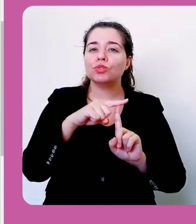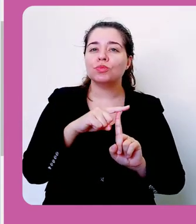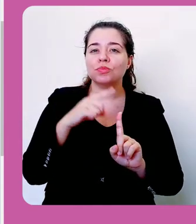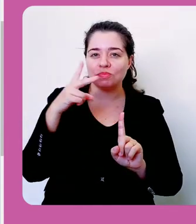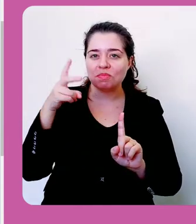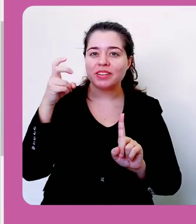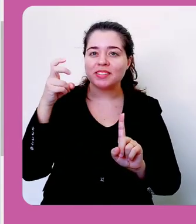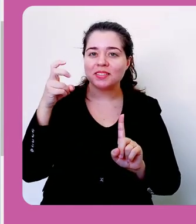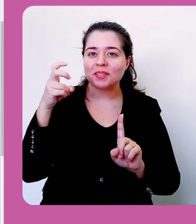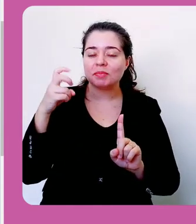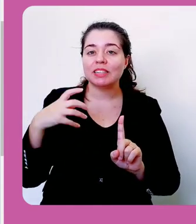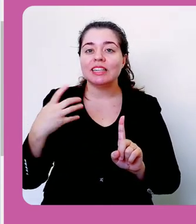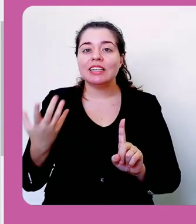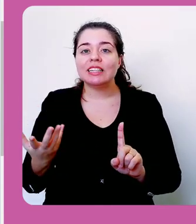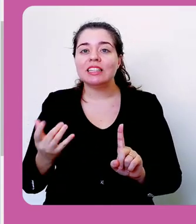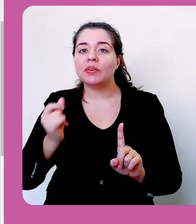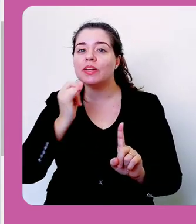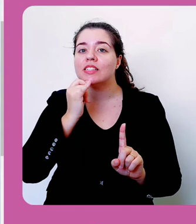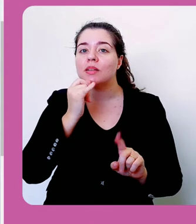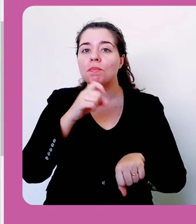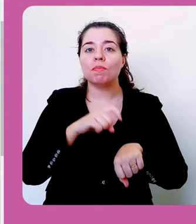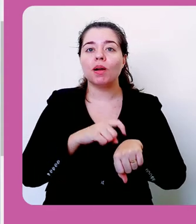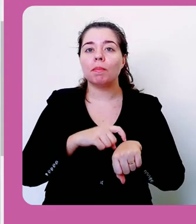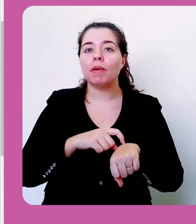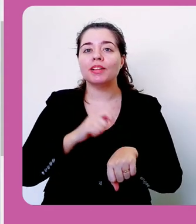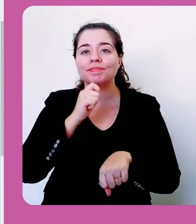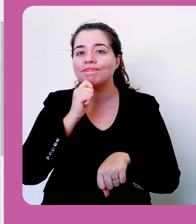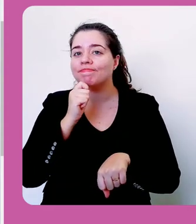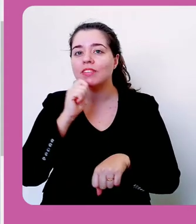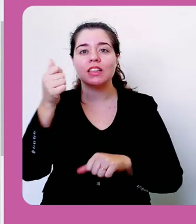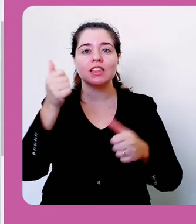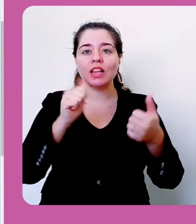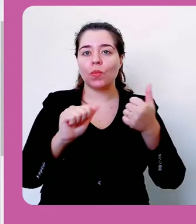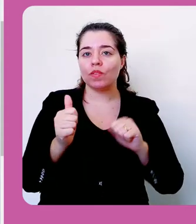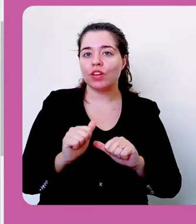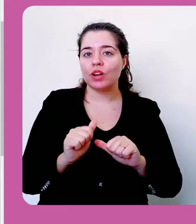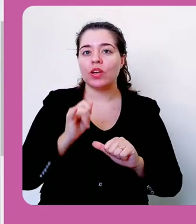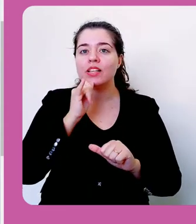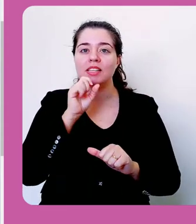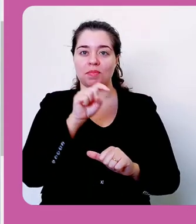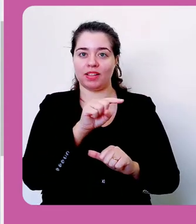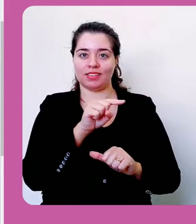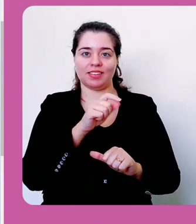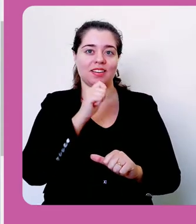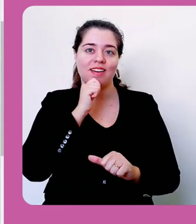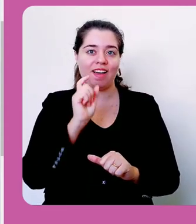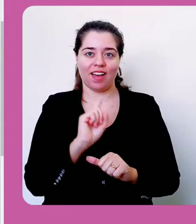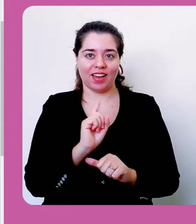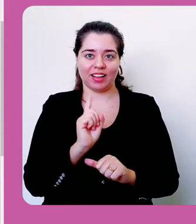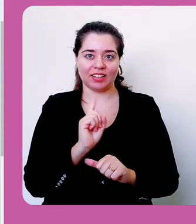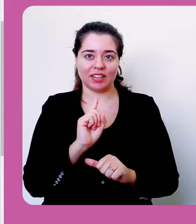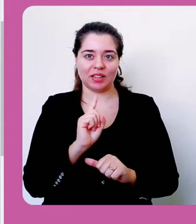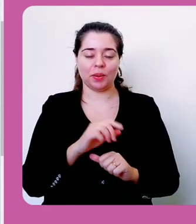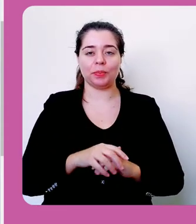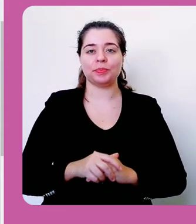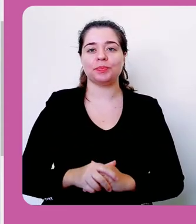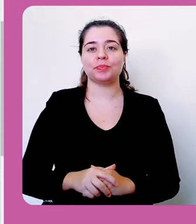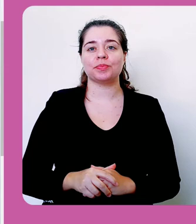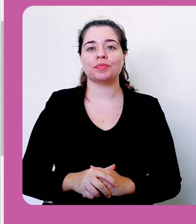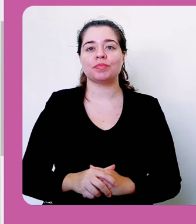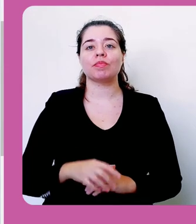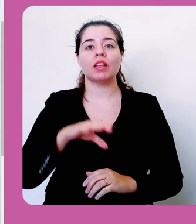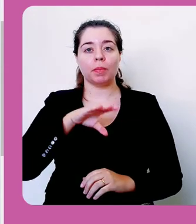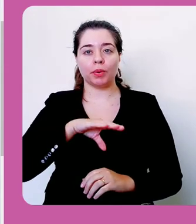Então, quando eu não avaliei esse aqui, ó, eu não avaliei, tá? Not marked, né? Vai aparecer em português, não